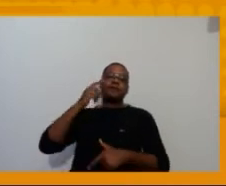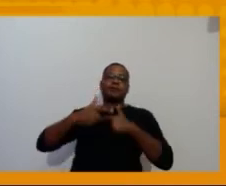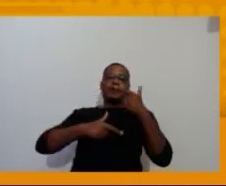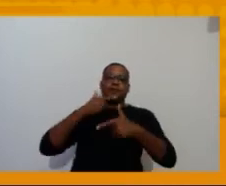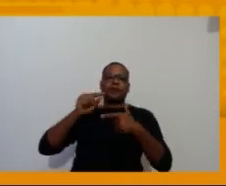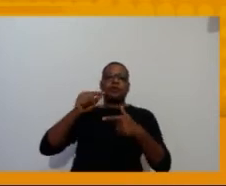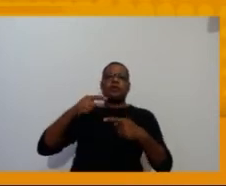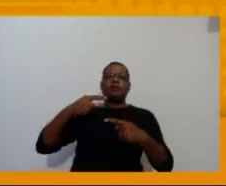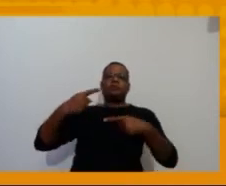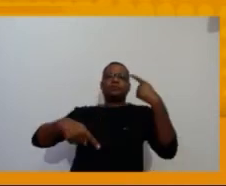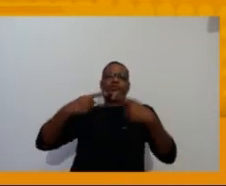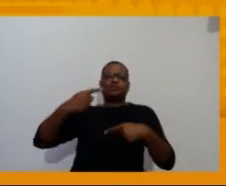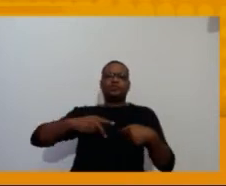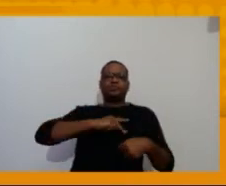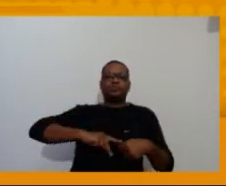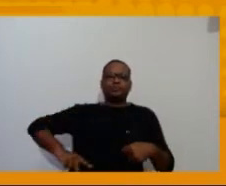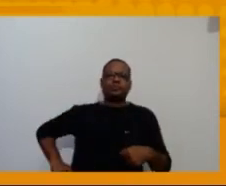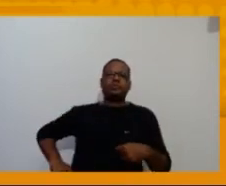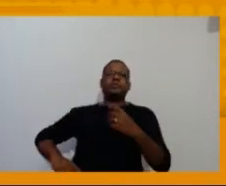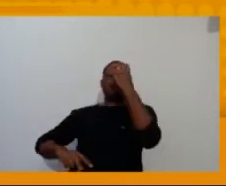tem uma consequência